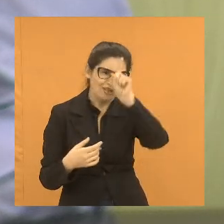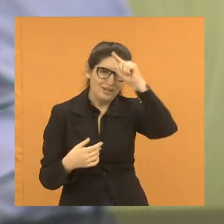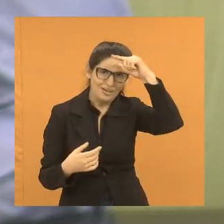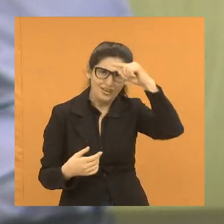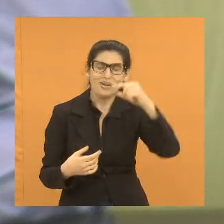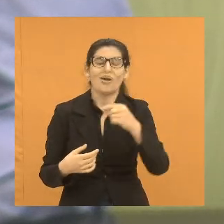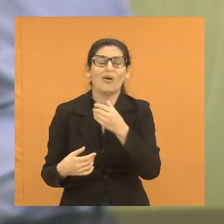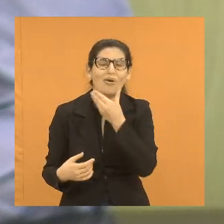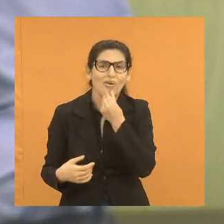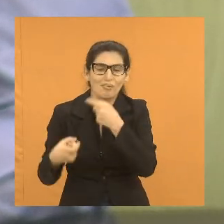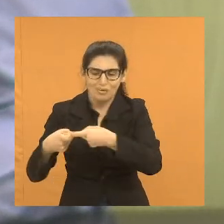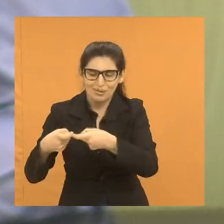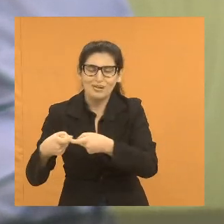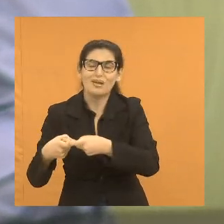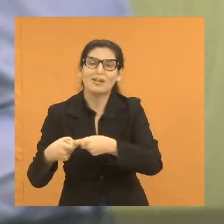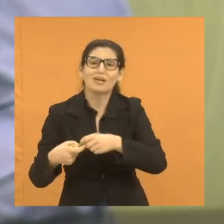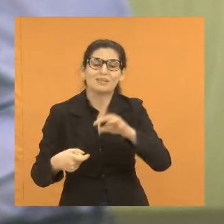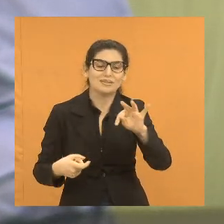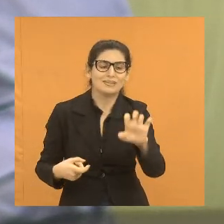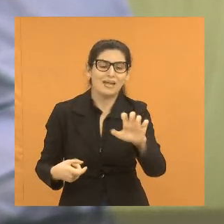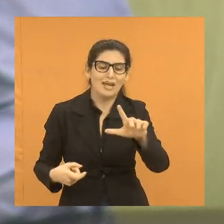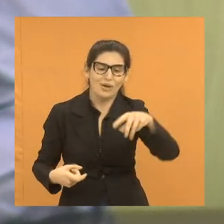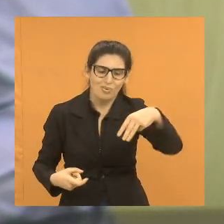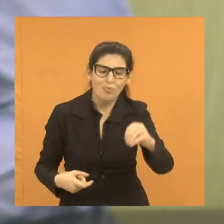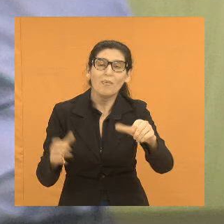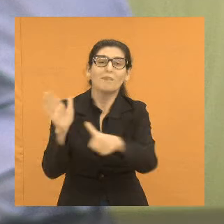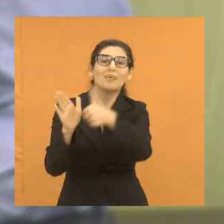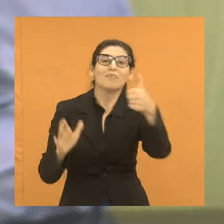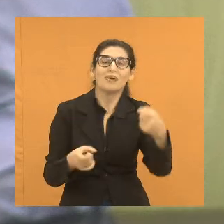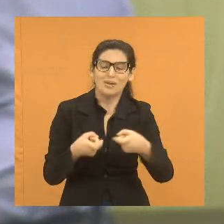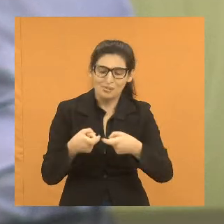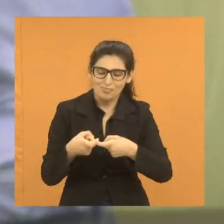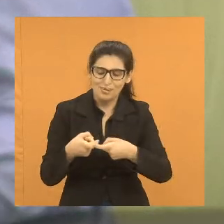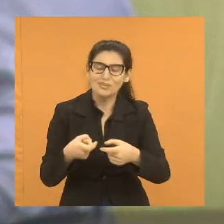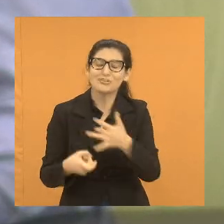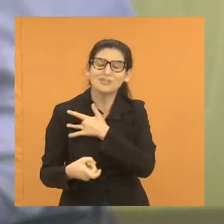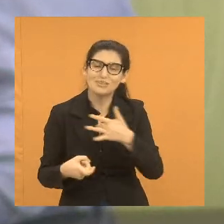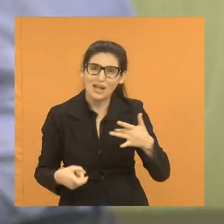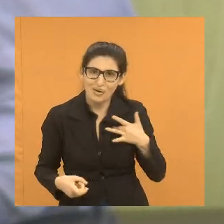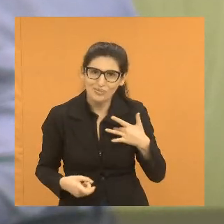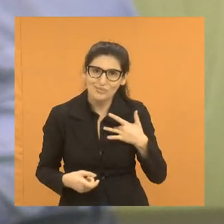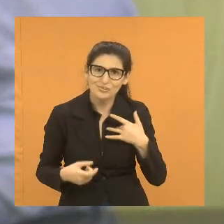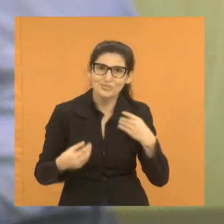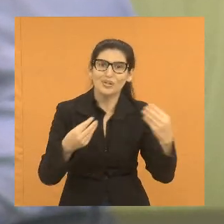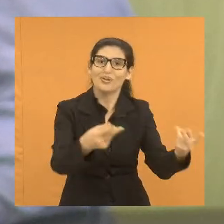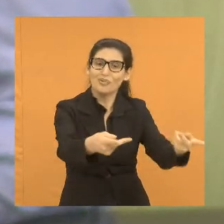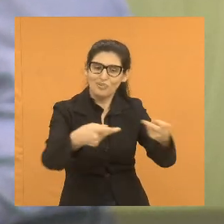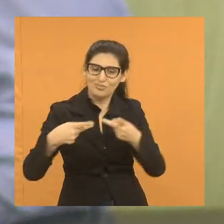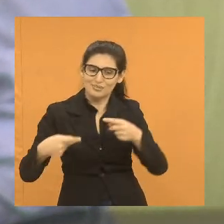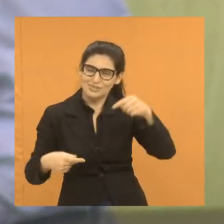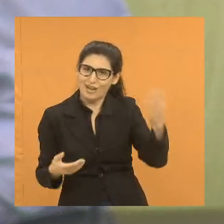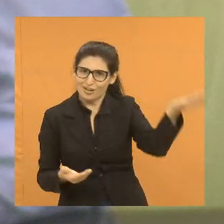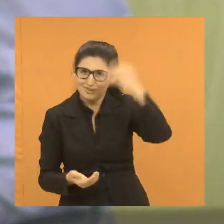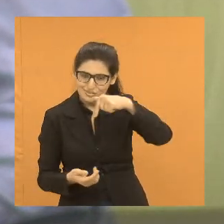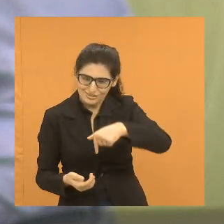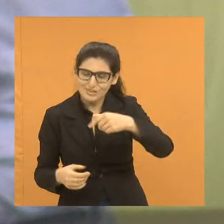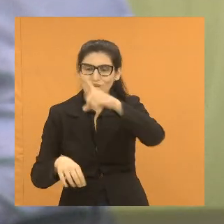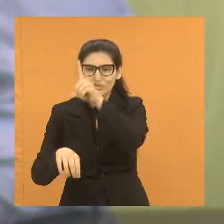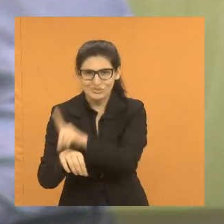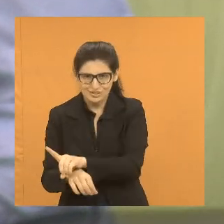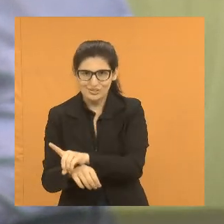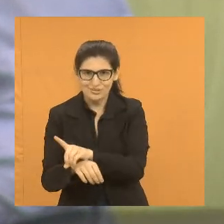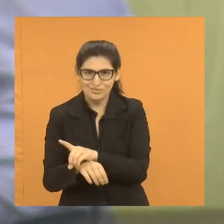grande sanitarista, foi o primeiro médico de saúde pública a estar na cidade, ele veio convidado para ser diretor do centro